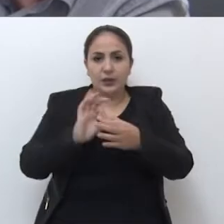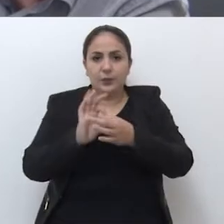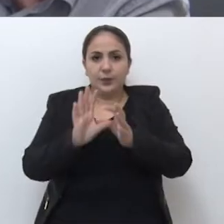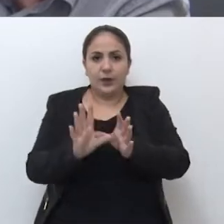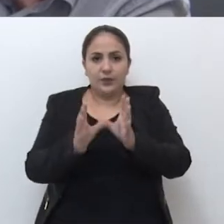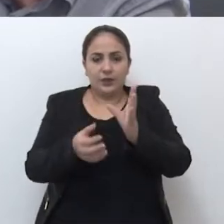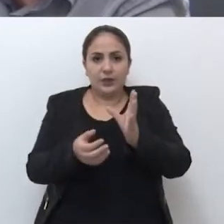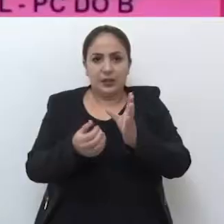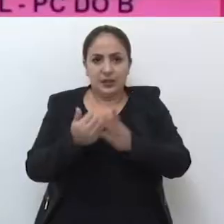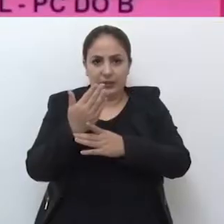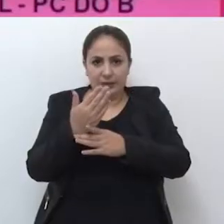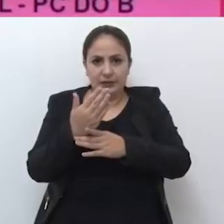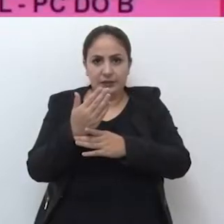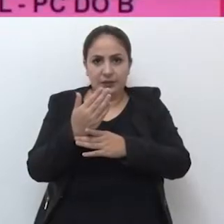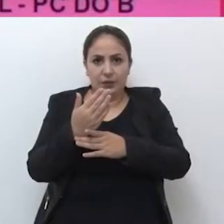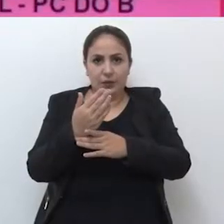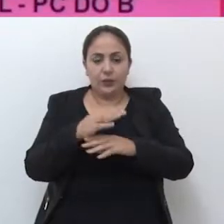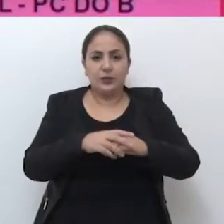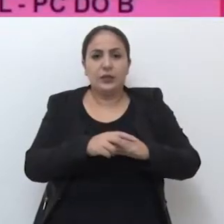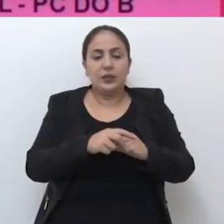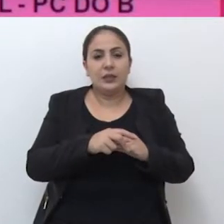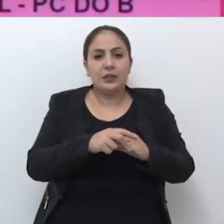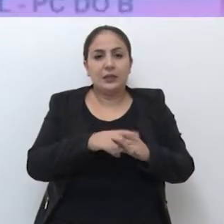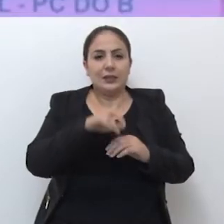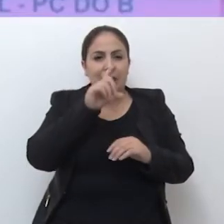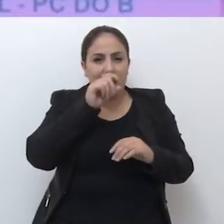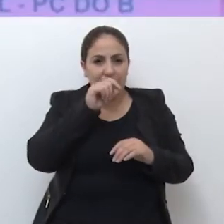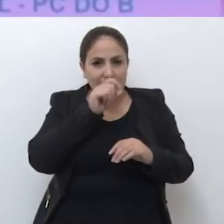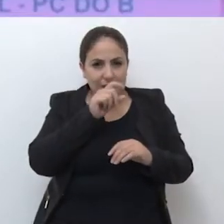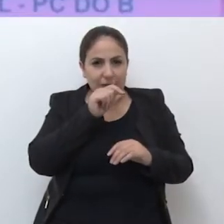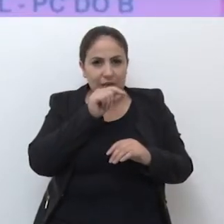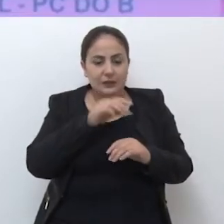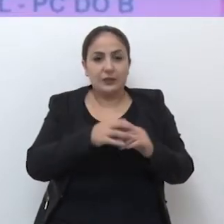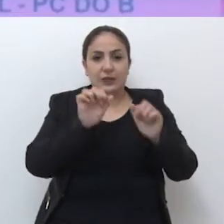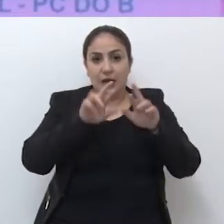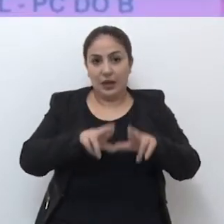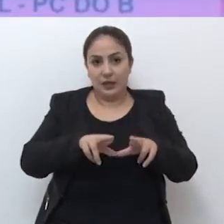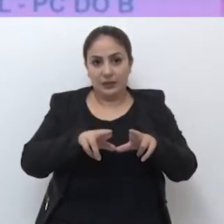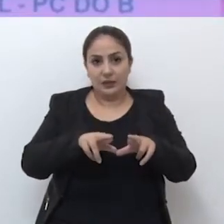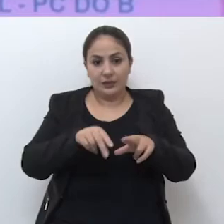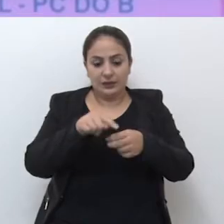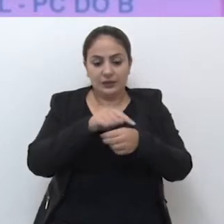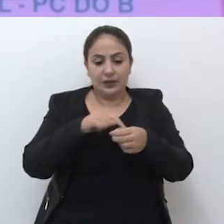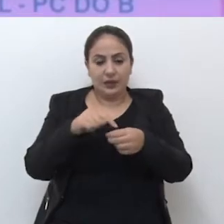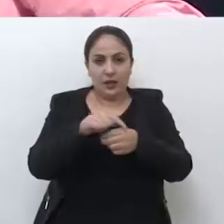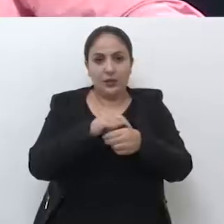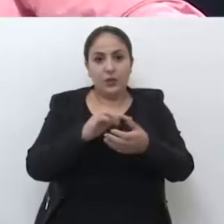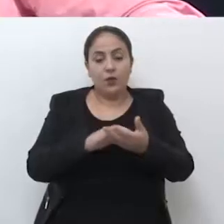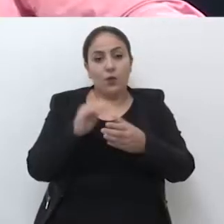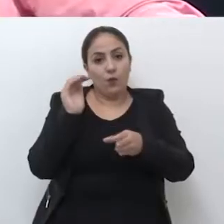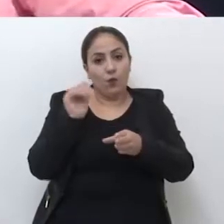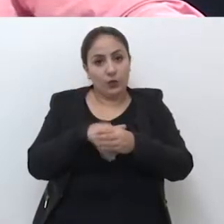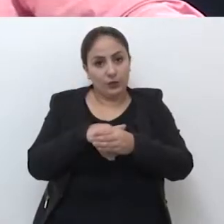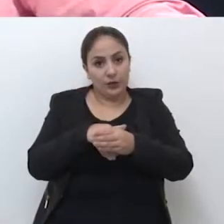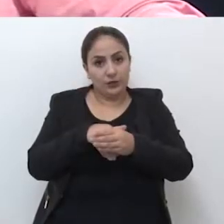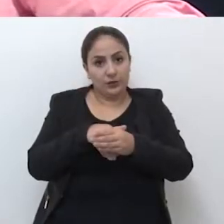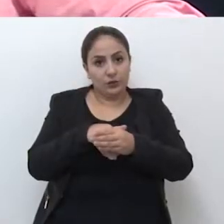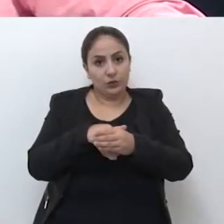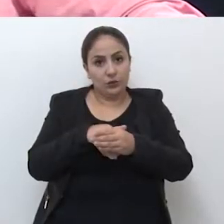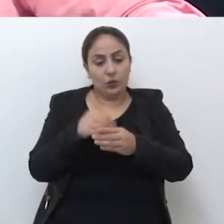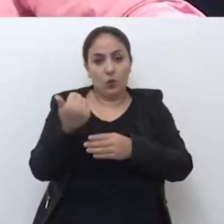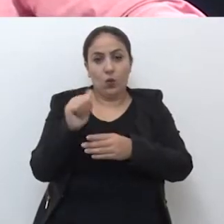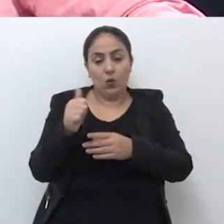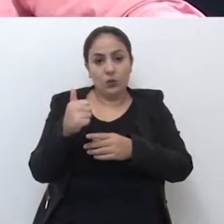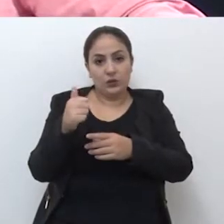a criação de aves poedeiras em área urbana foi rejeitado com 12 votos. A decisão segue